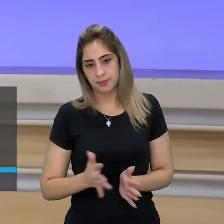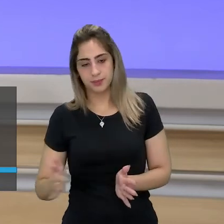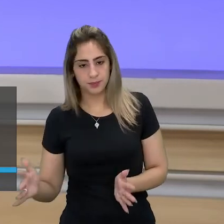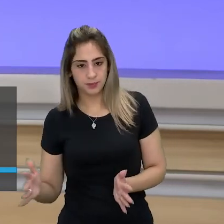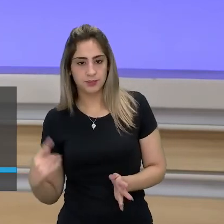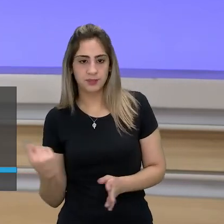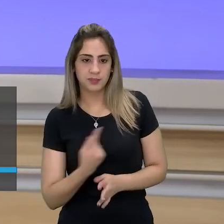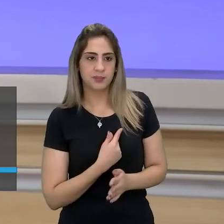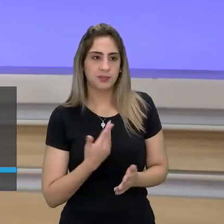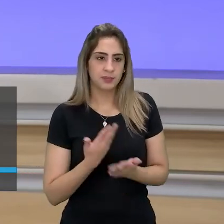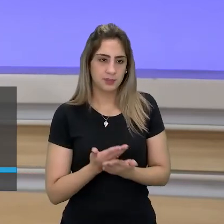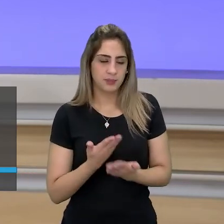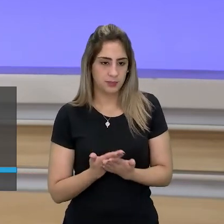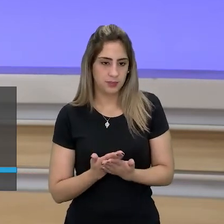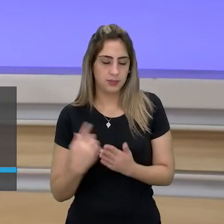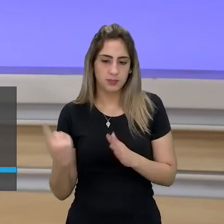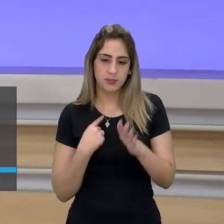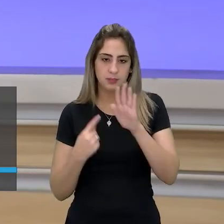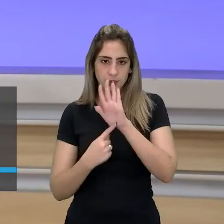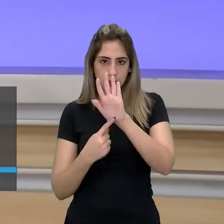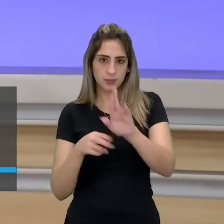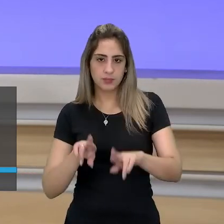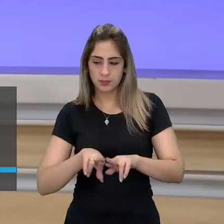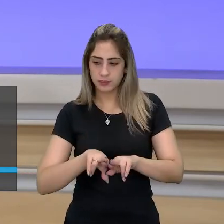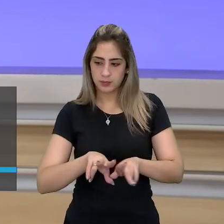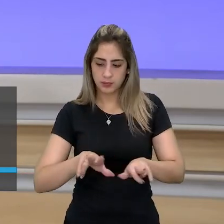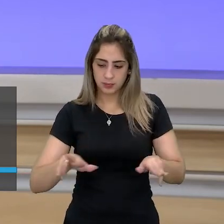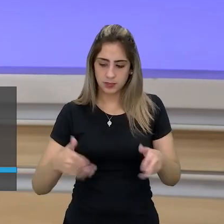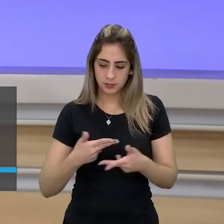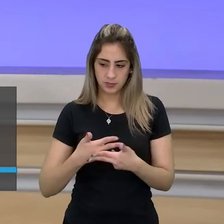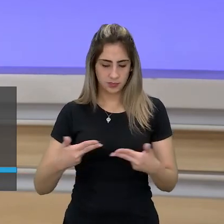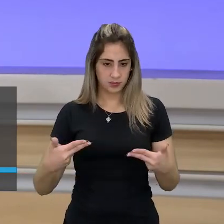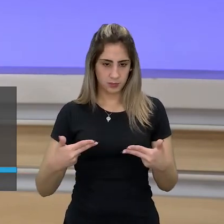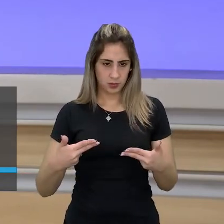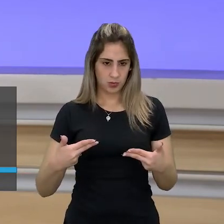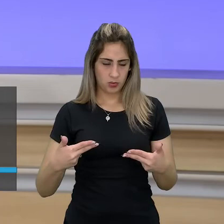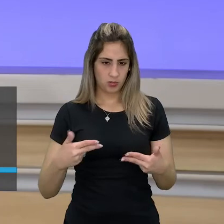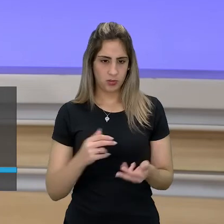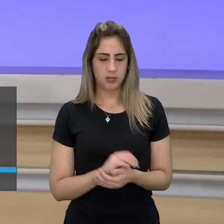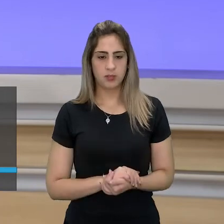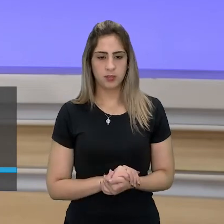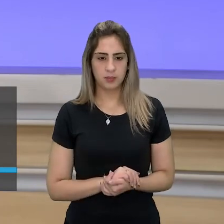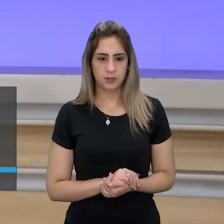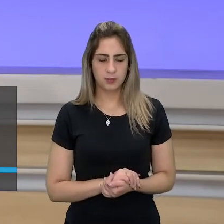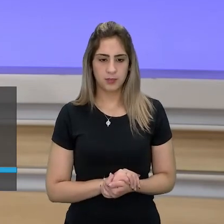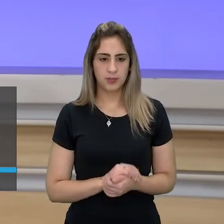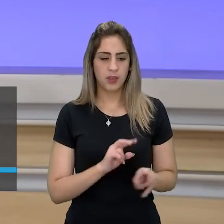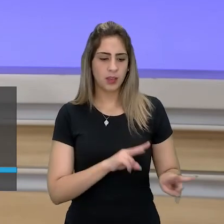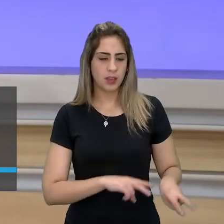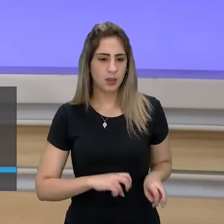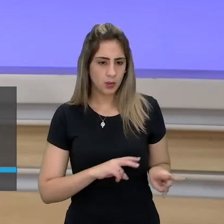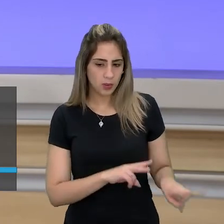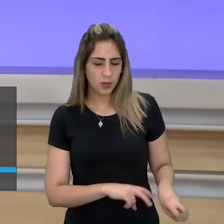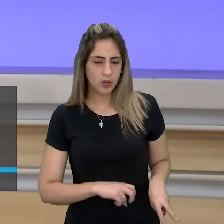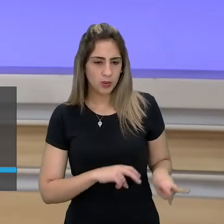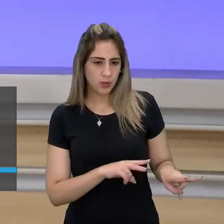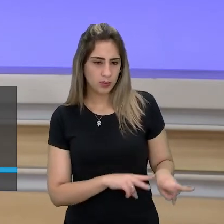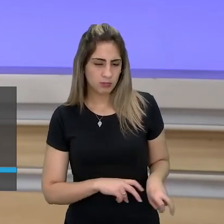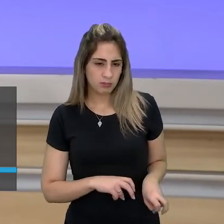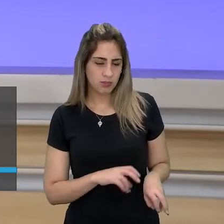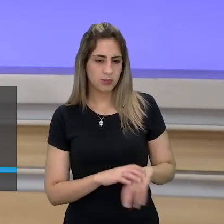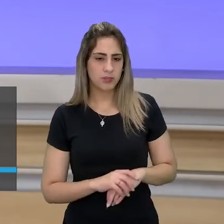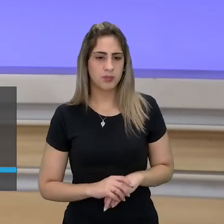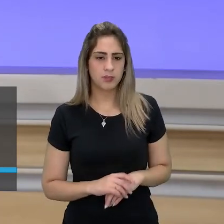nossas aulas. Então, a gente apresentou aí uma série de ferramentas que a agricultura, enfim, e